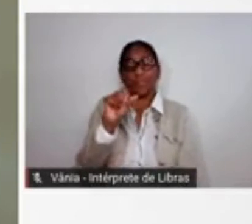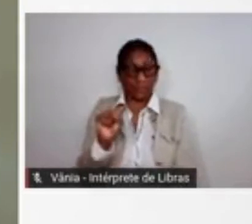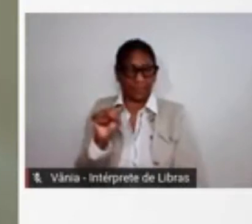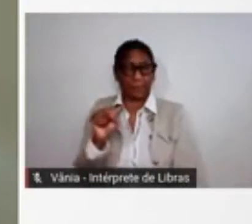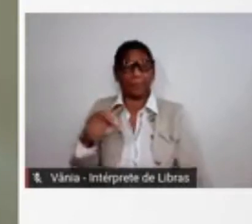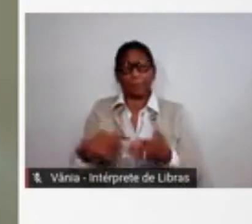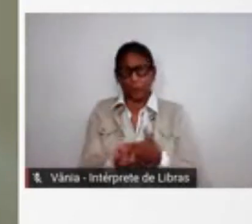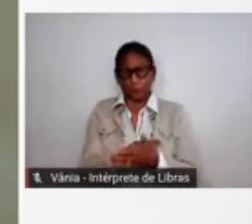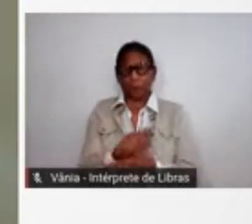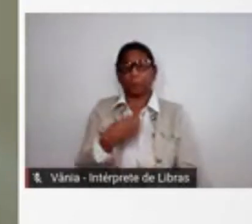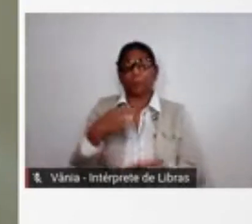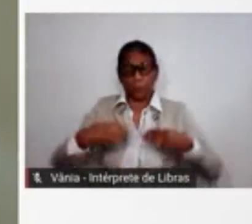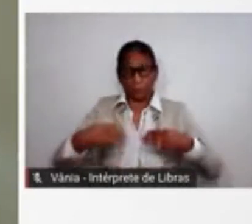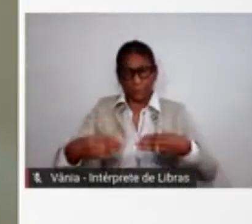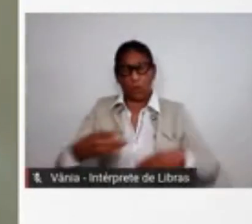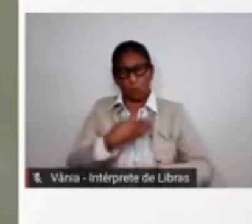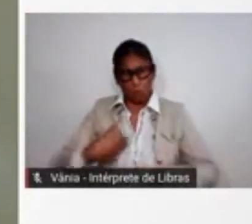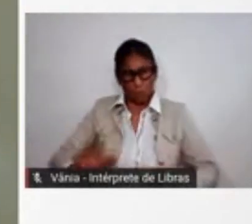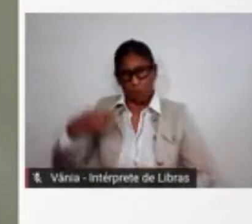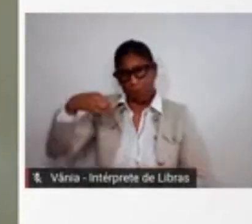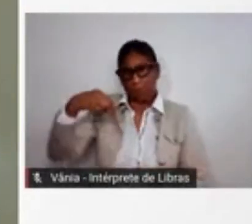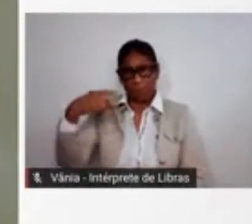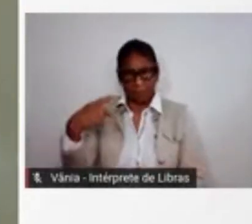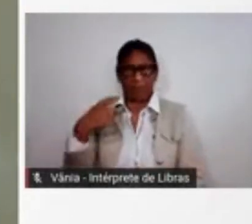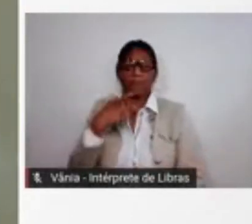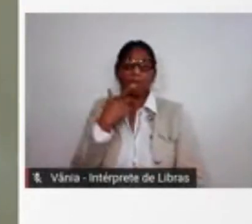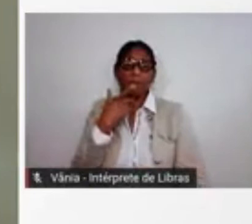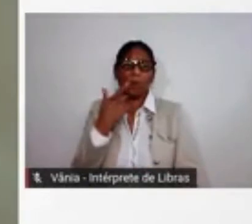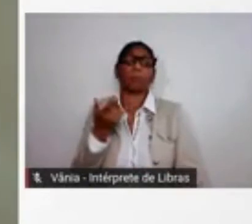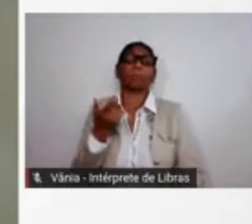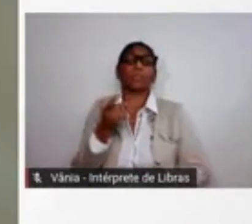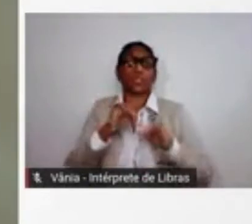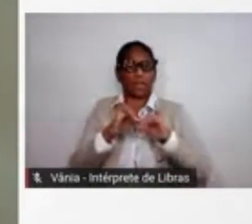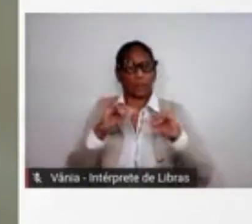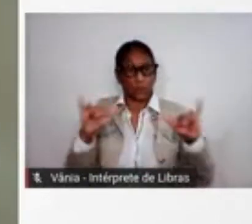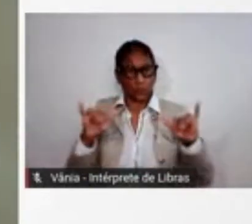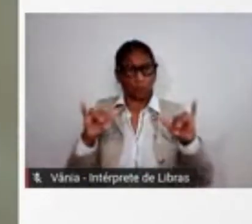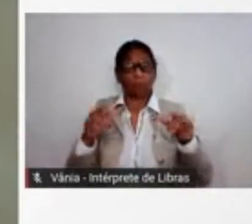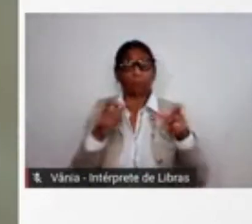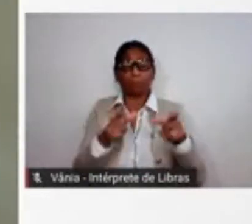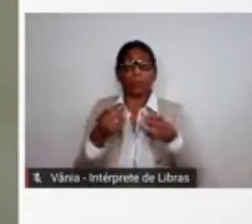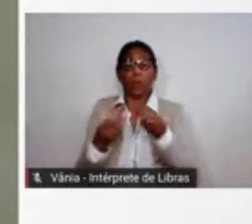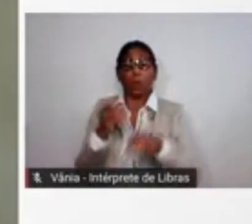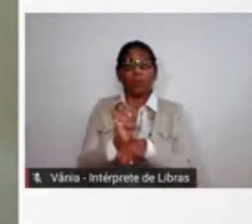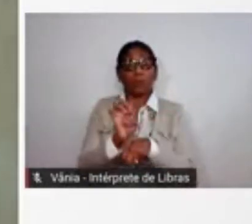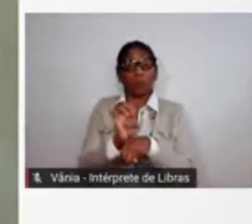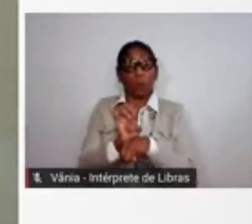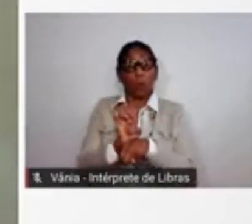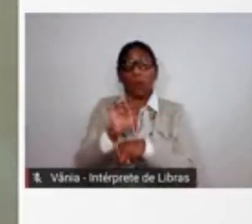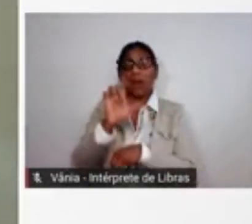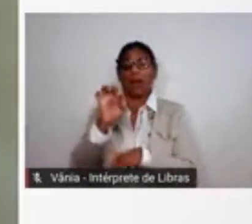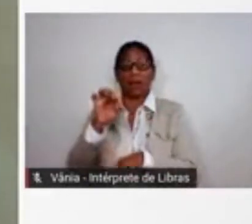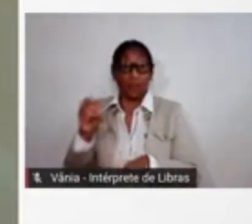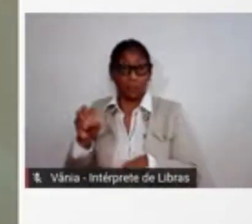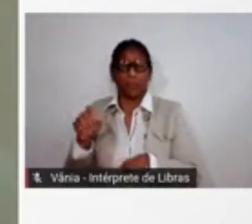de Contas já comunicou ao TCE de que os protocolos de distanciamento devem ser liderados pelo governo estadual. Com base na